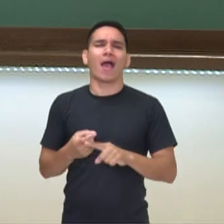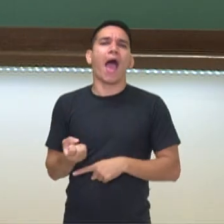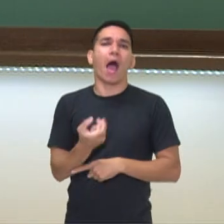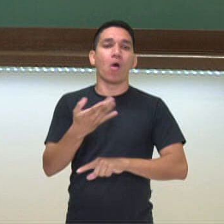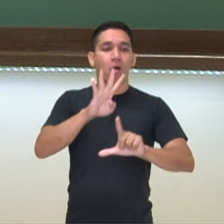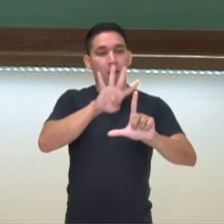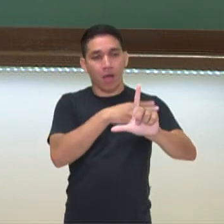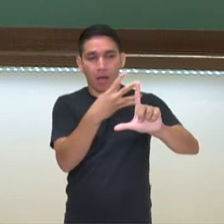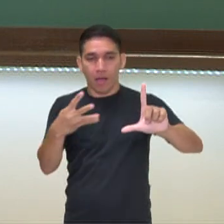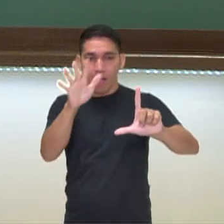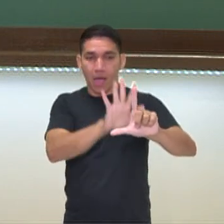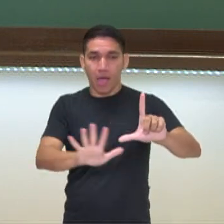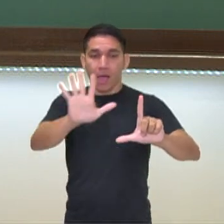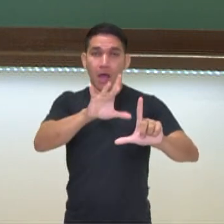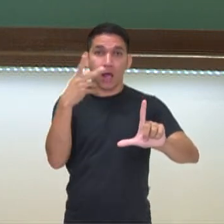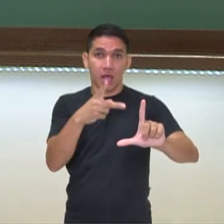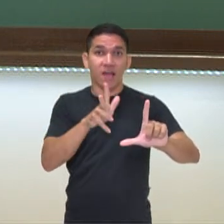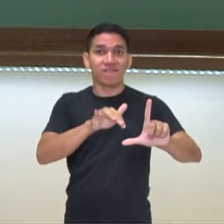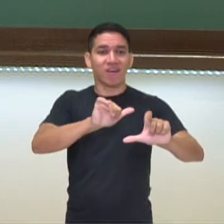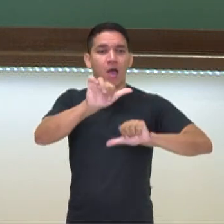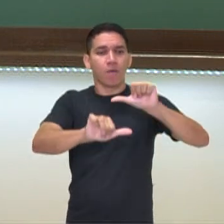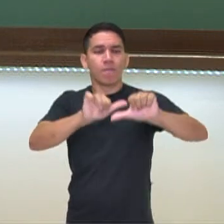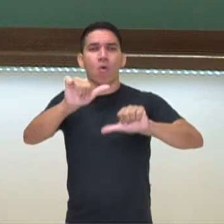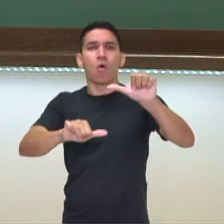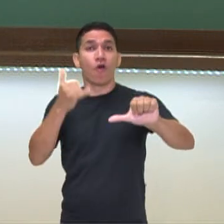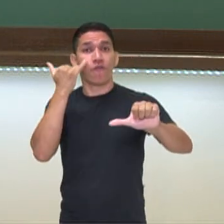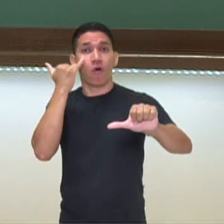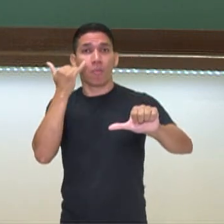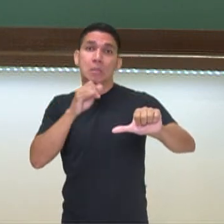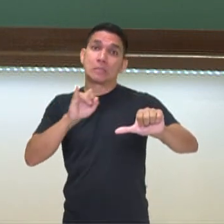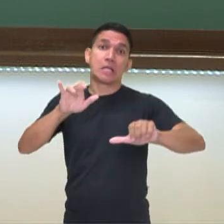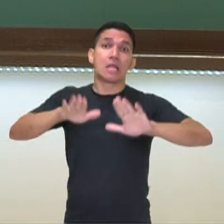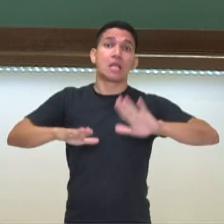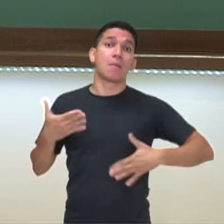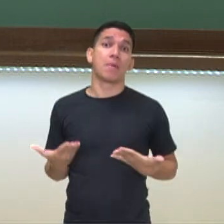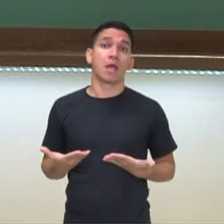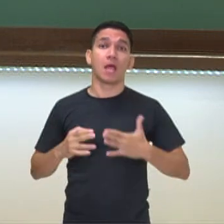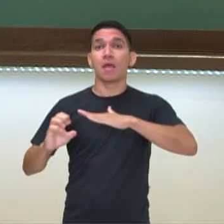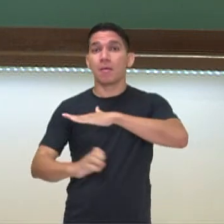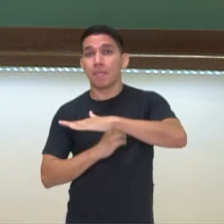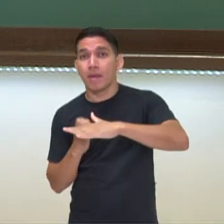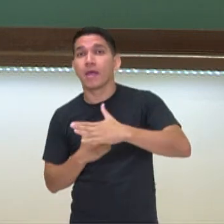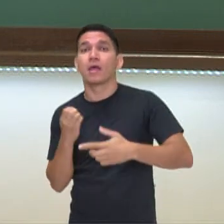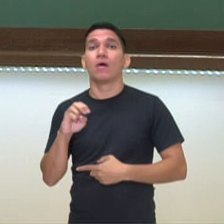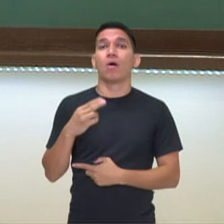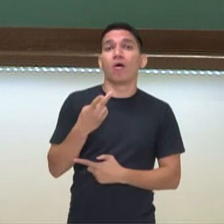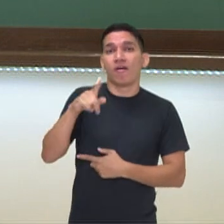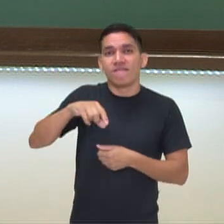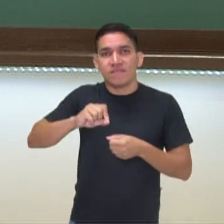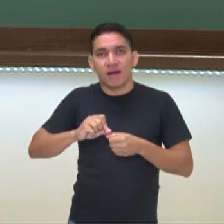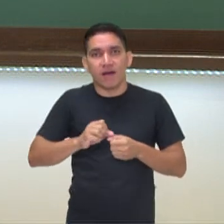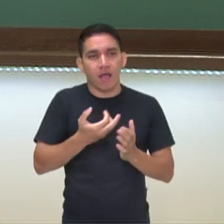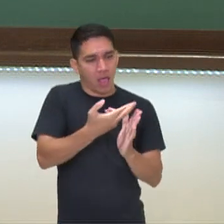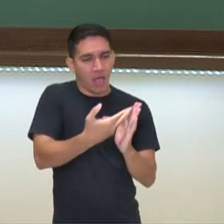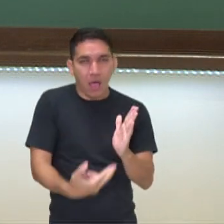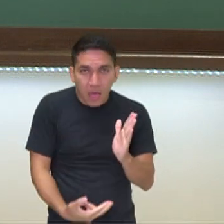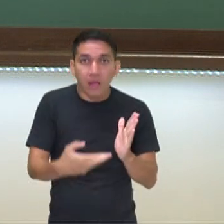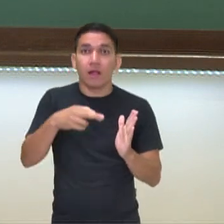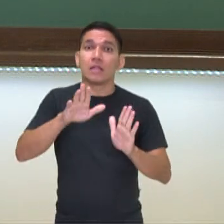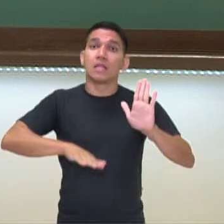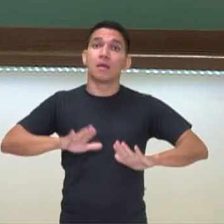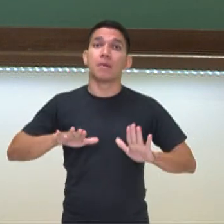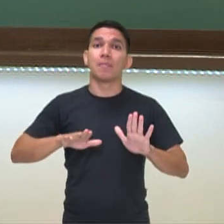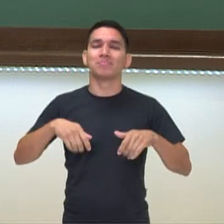que eles vão mudando as informações, dependendo se você está numa empresa, se você está fazendo um relatório, você precisa de algo